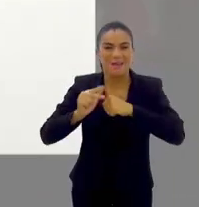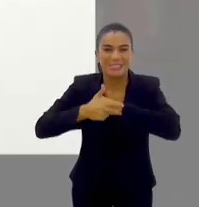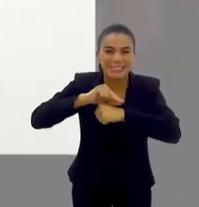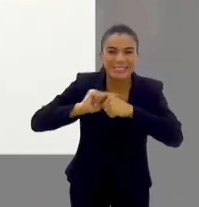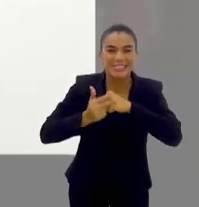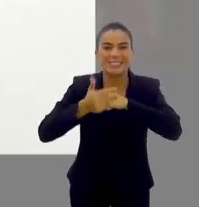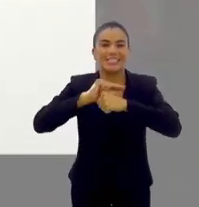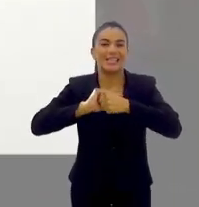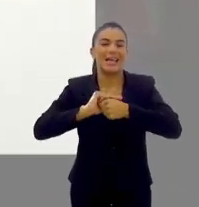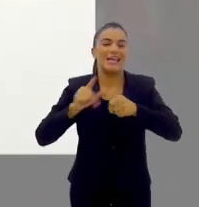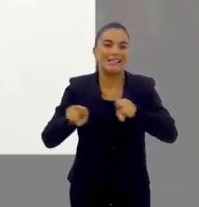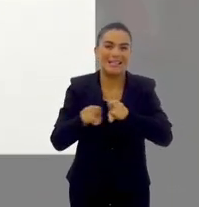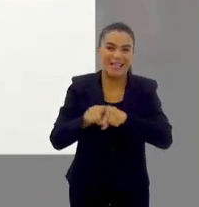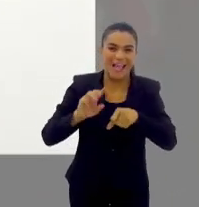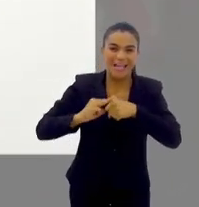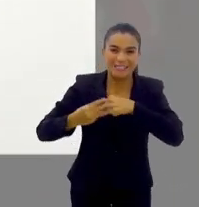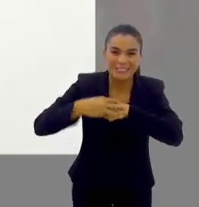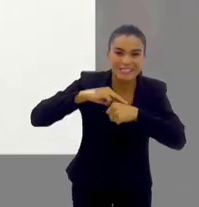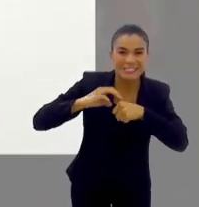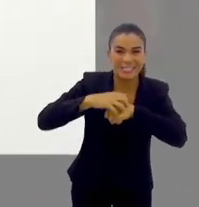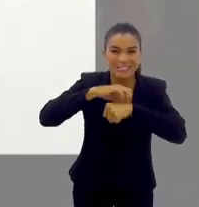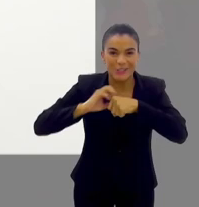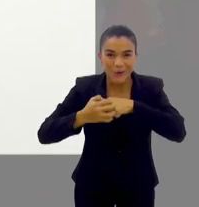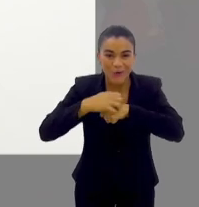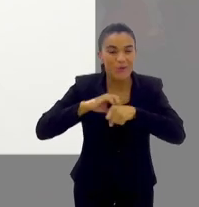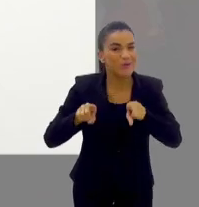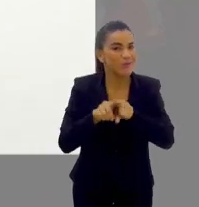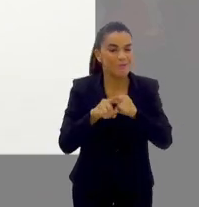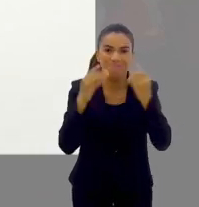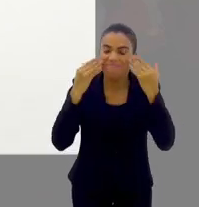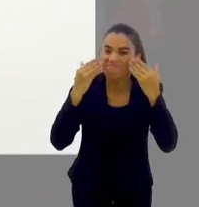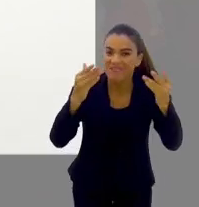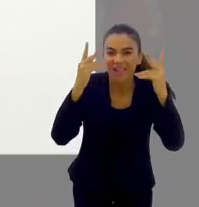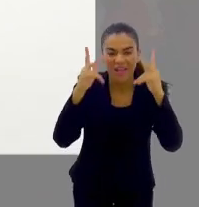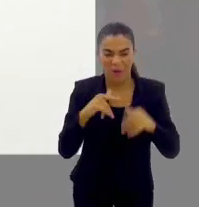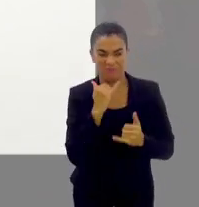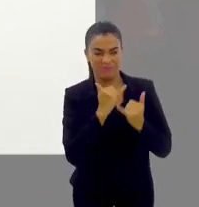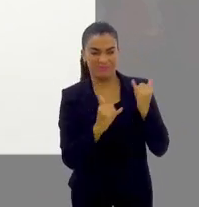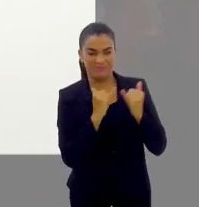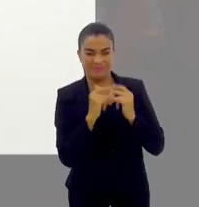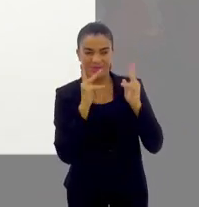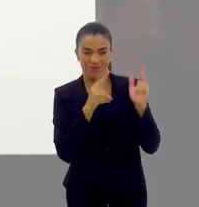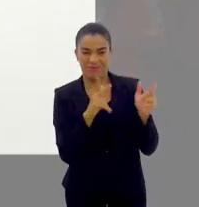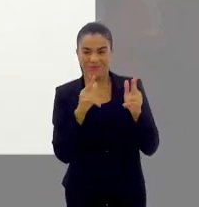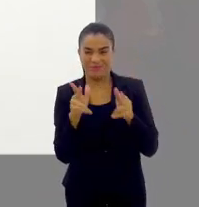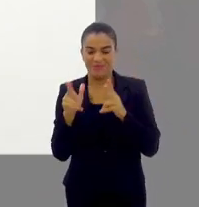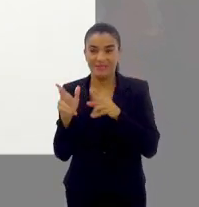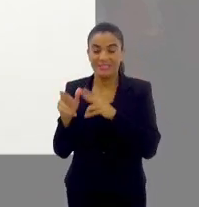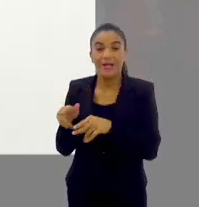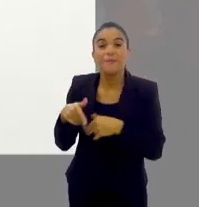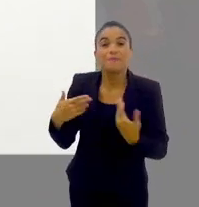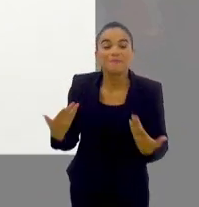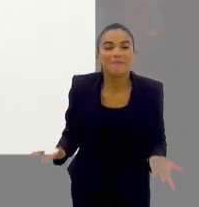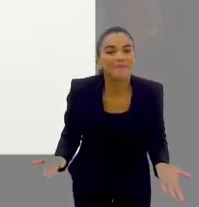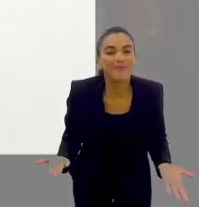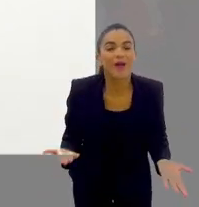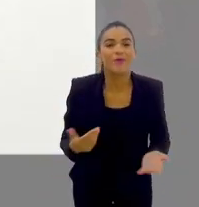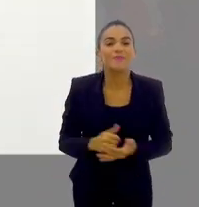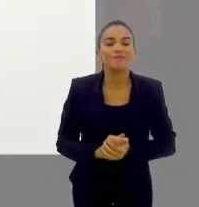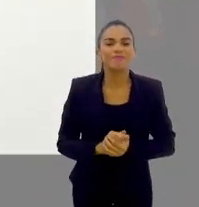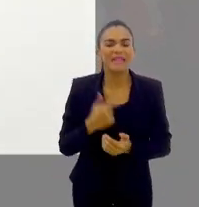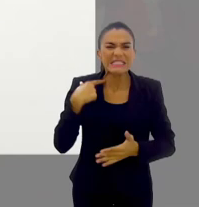zika, chikungunya também, que são ali primas, vamos dizer, se manifestam de forma um pouco semelhante, né? Mas o que que a